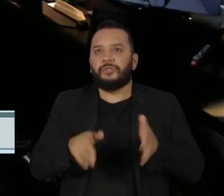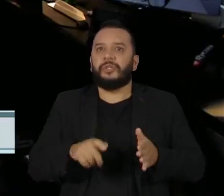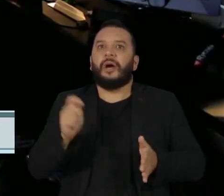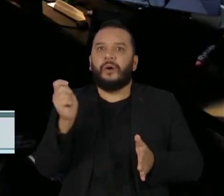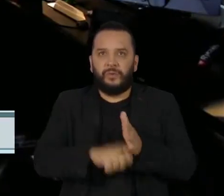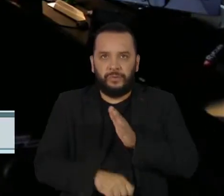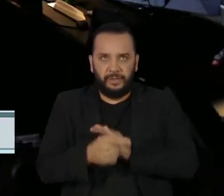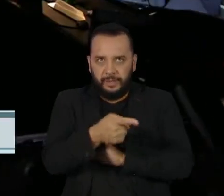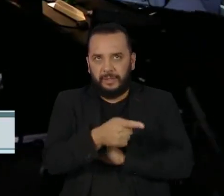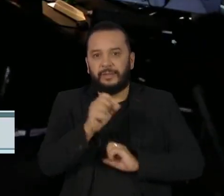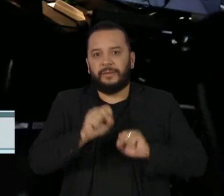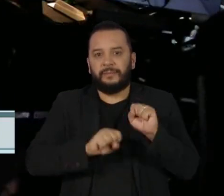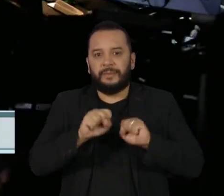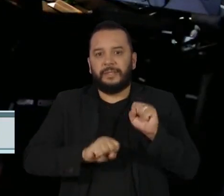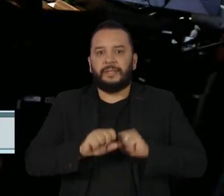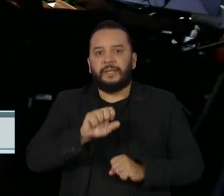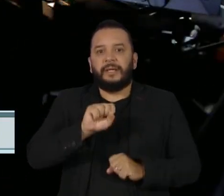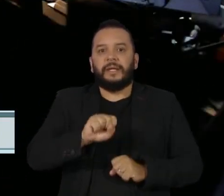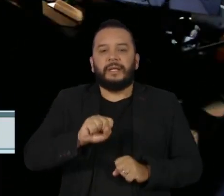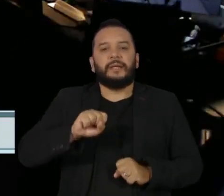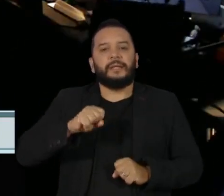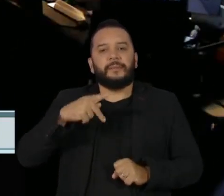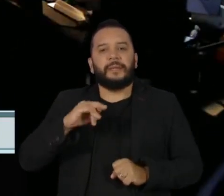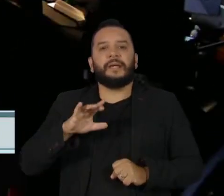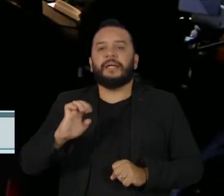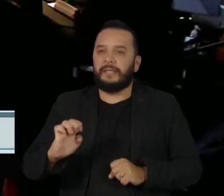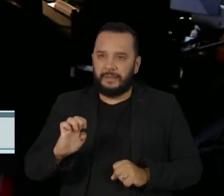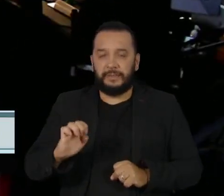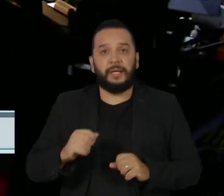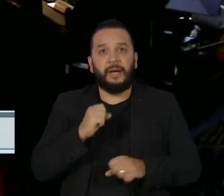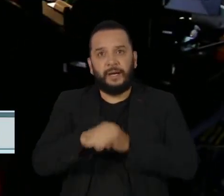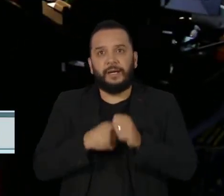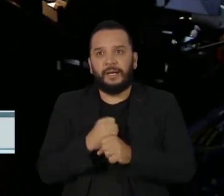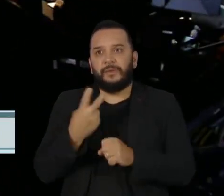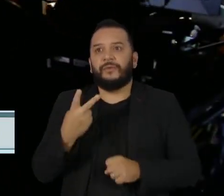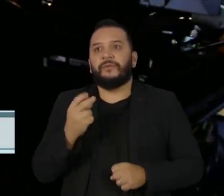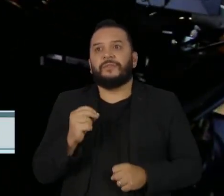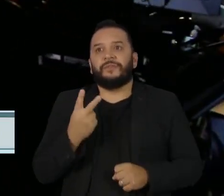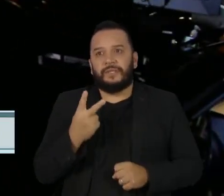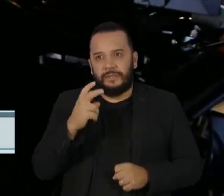para que, em 2025, o Starship leve os seus astronautas à Lua.